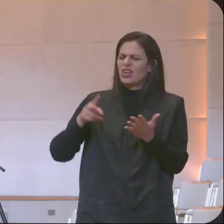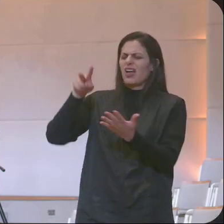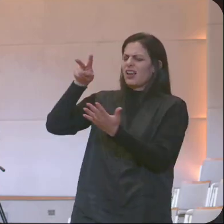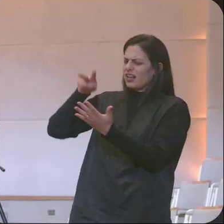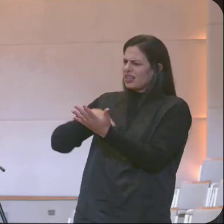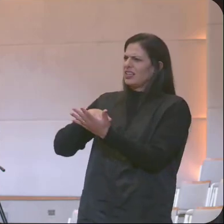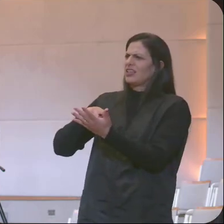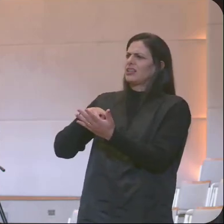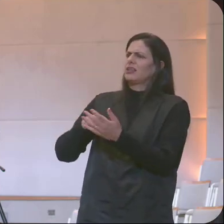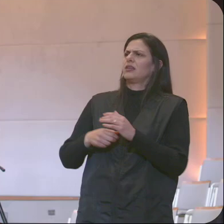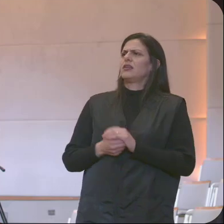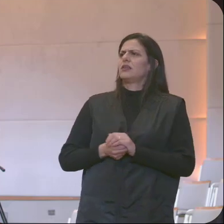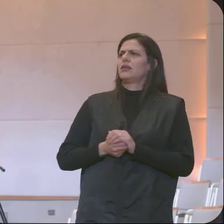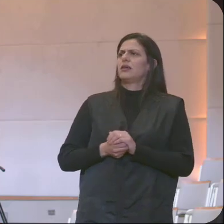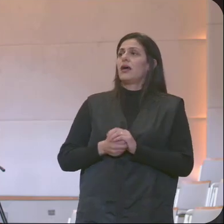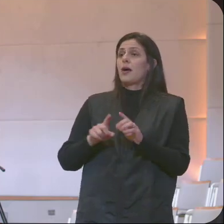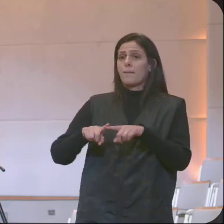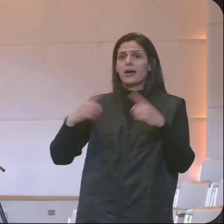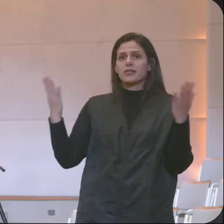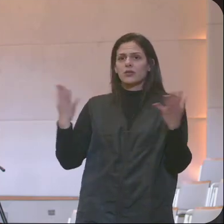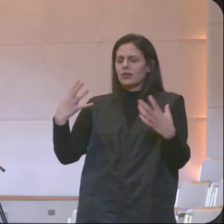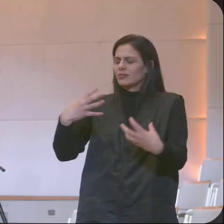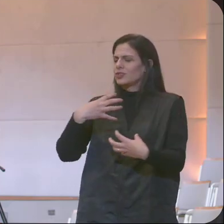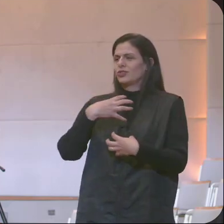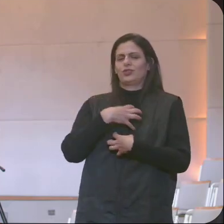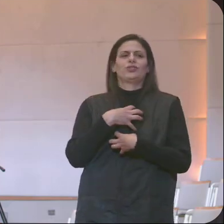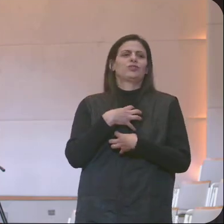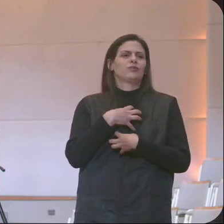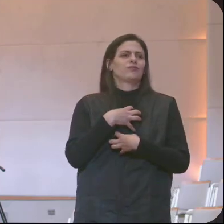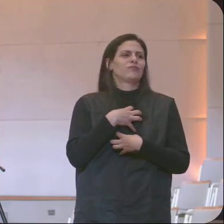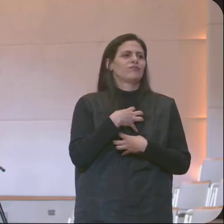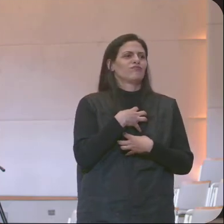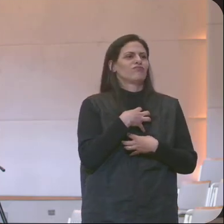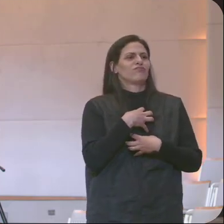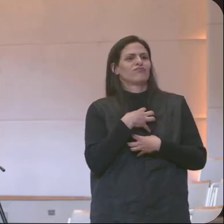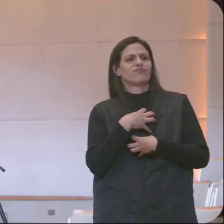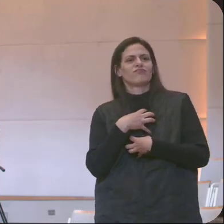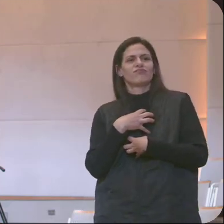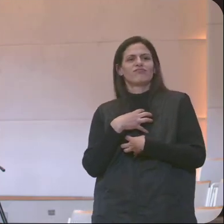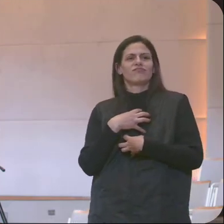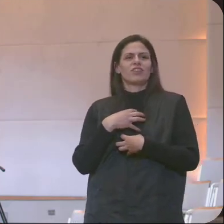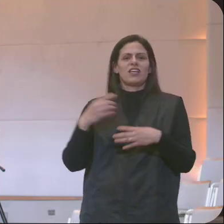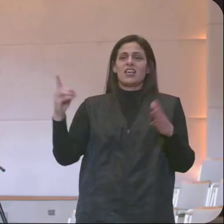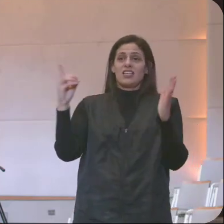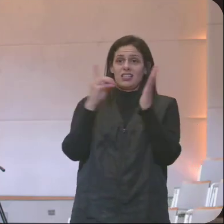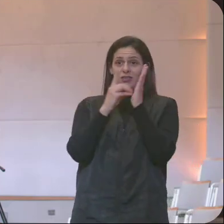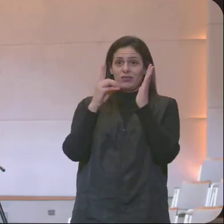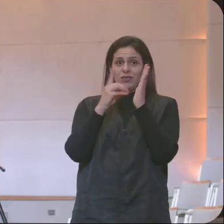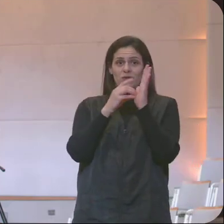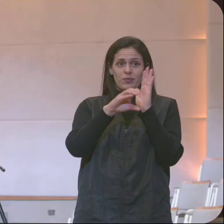dessa vez. Era Deuteronômio capítulo 9,